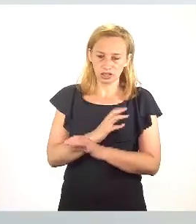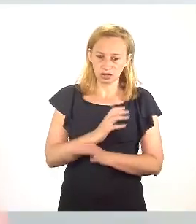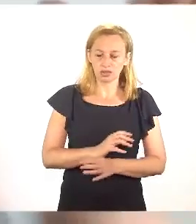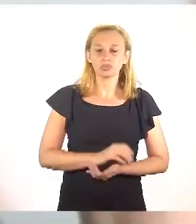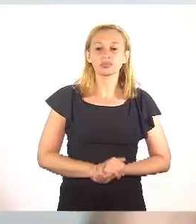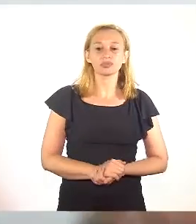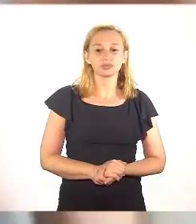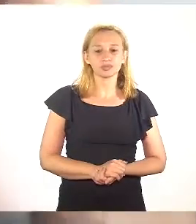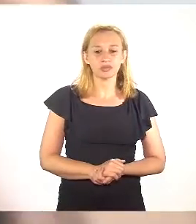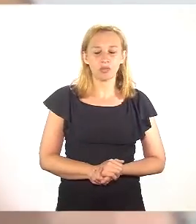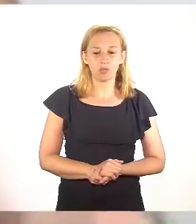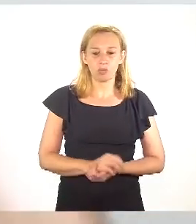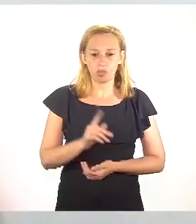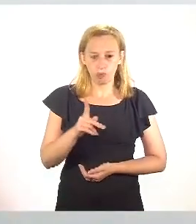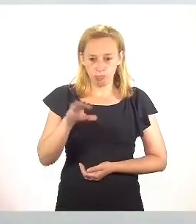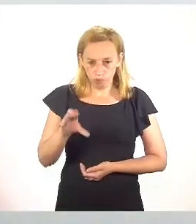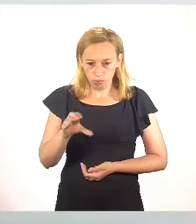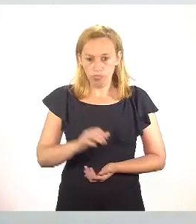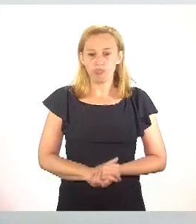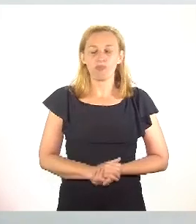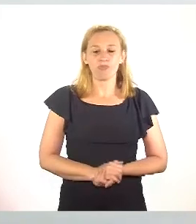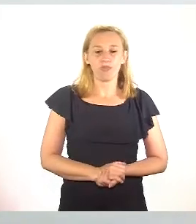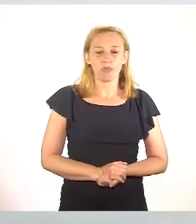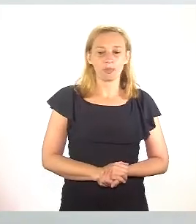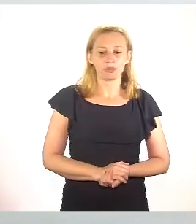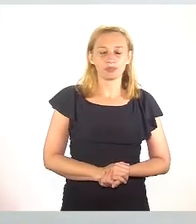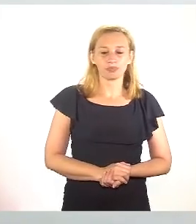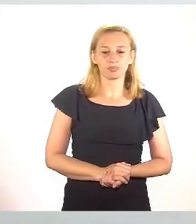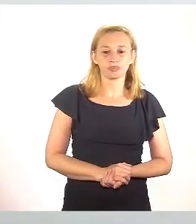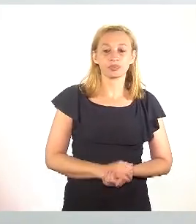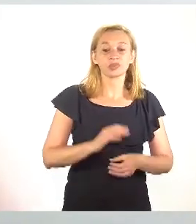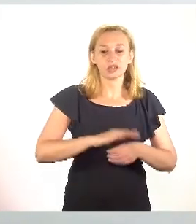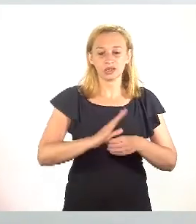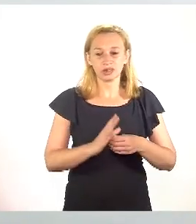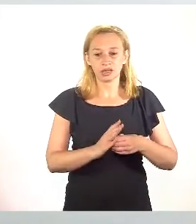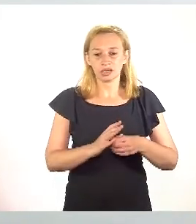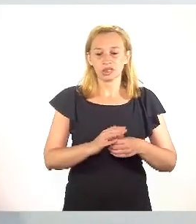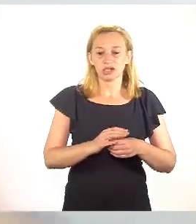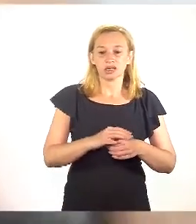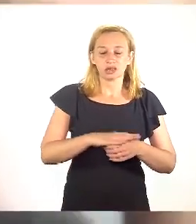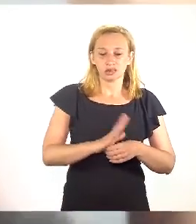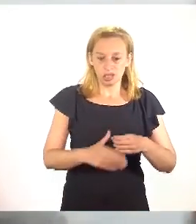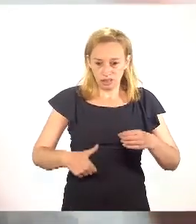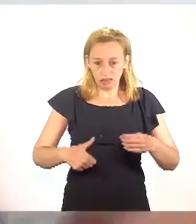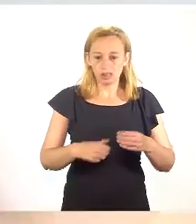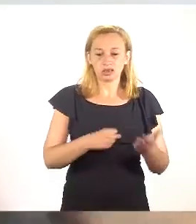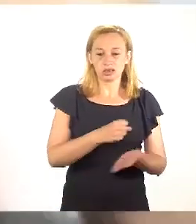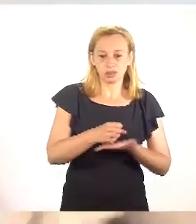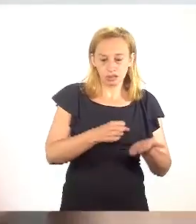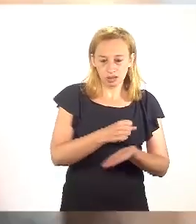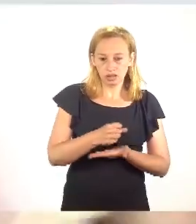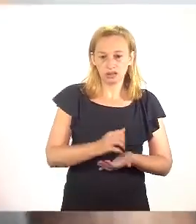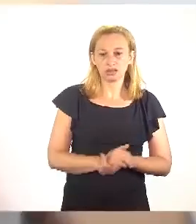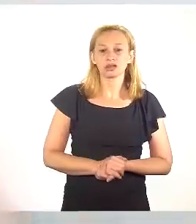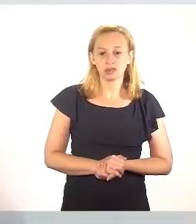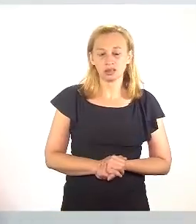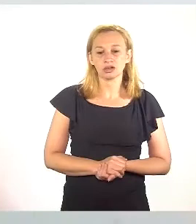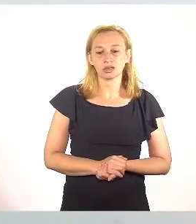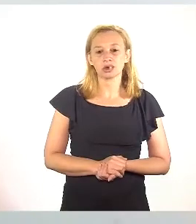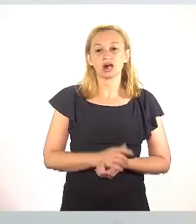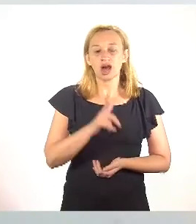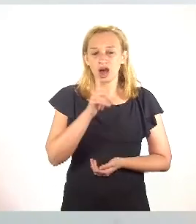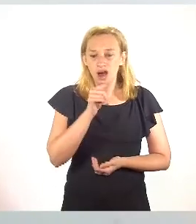saneamento. Então, o PAC no segmento saneamento básico, água, esgoto ou saneamento ambiental, água, esgoto e